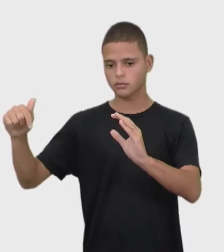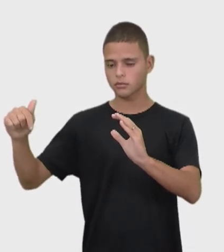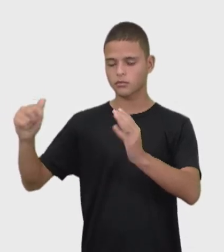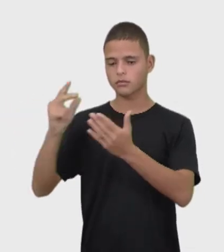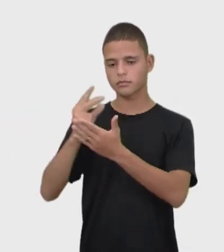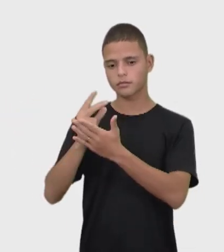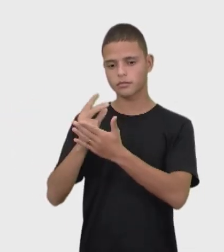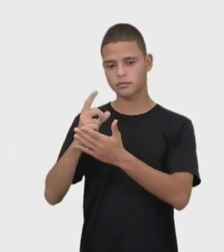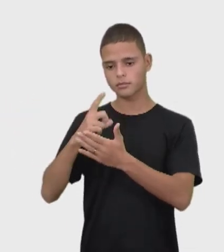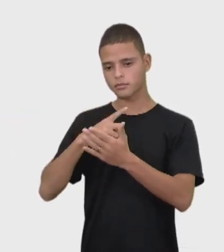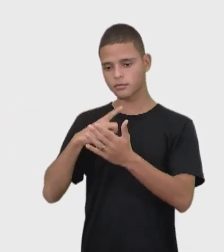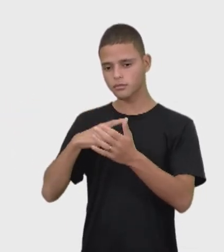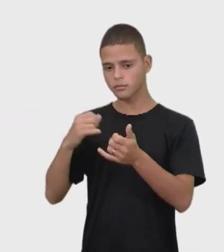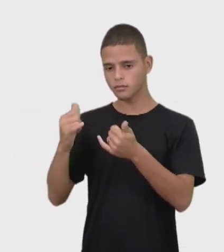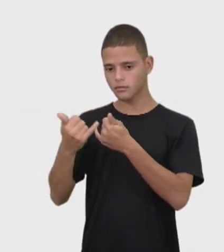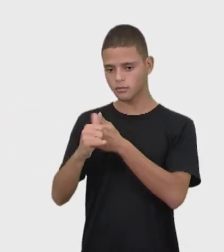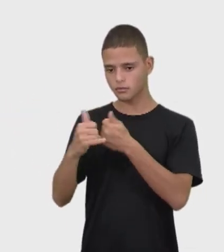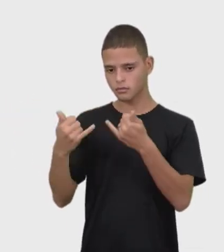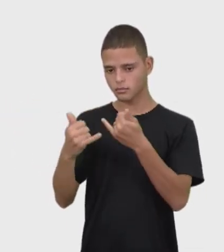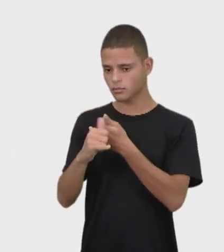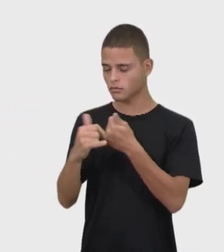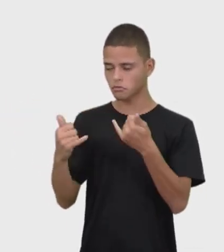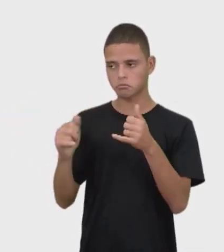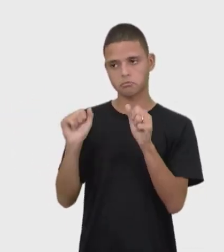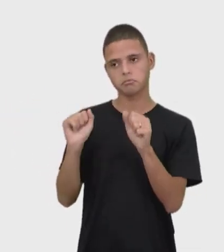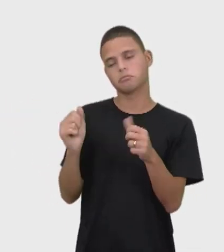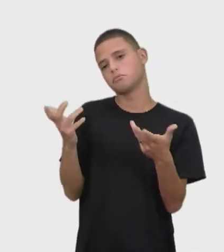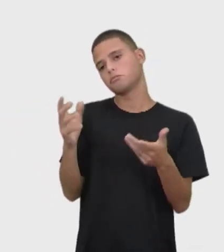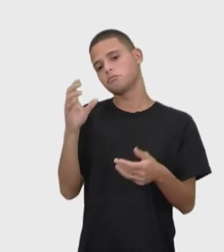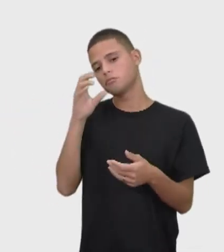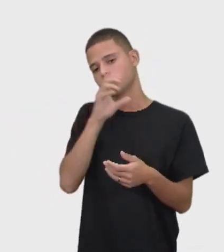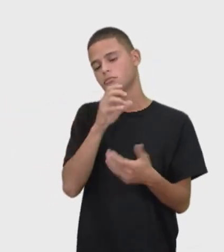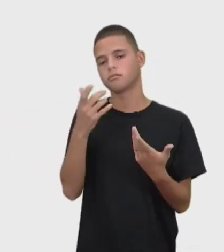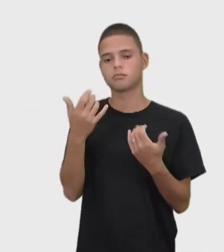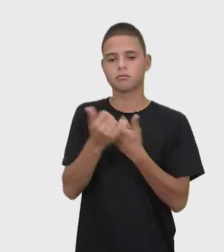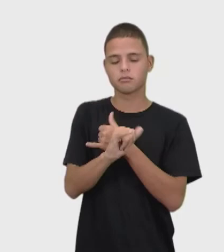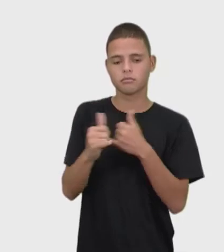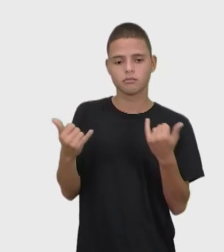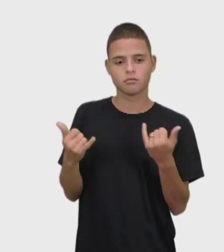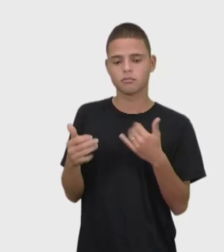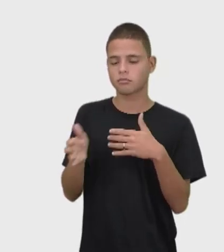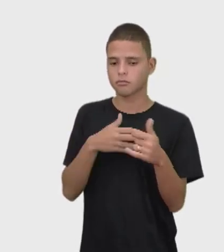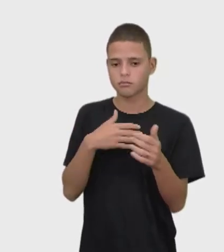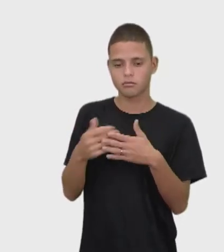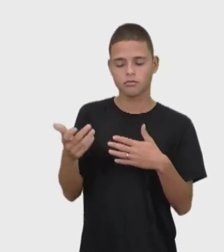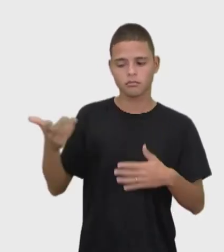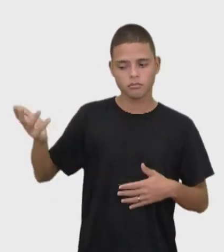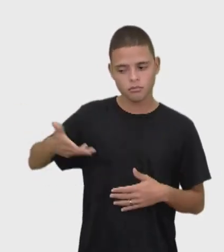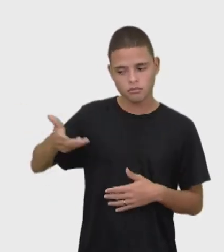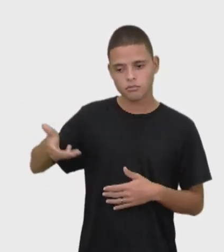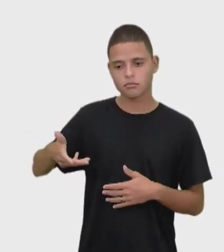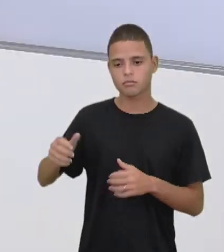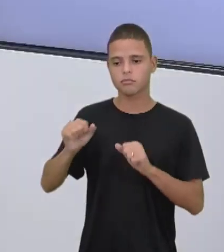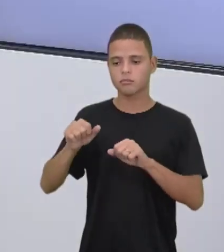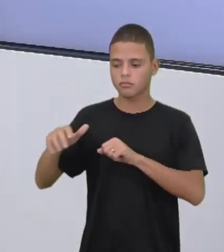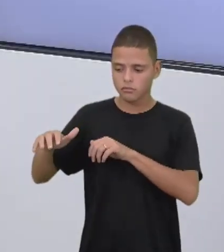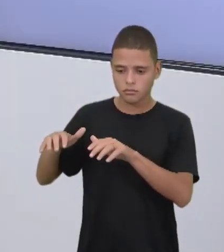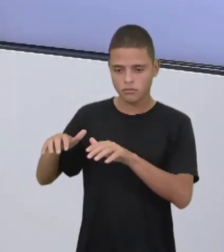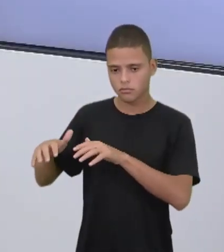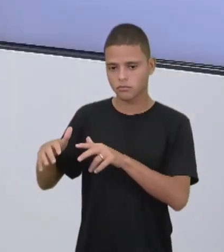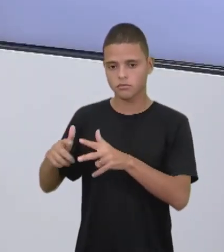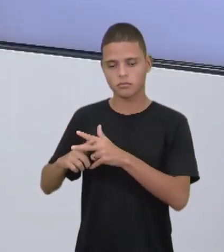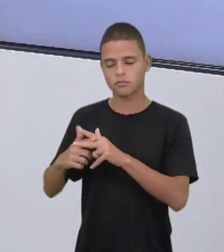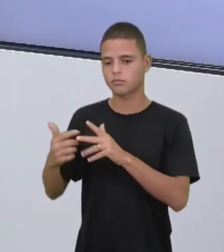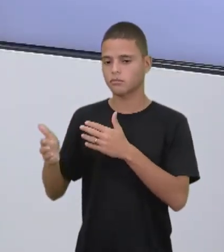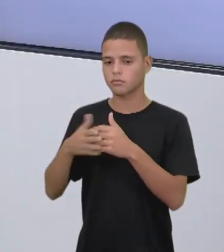ser qualquer tipo de energia, tá, pessoal? Pode ser calor, eletricidade, você pode mexer, mecânica, qualquer tipo